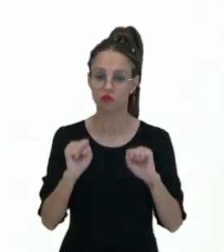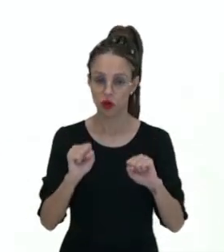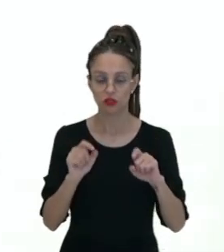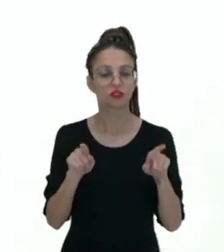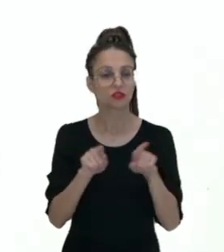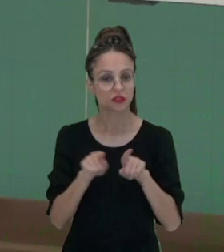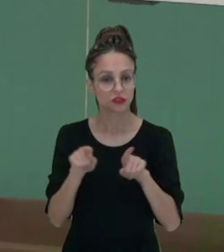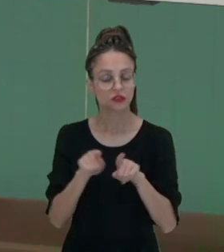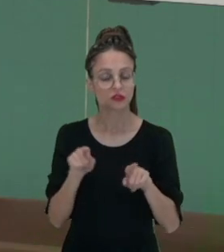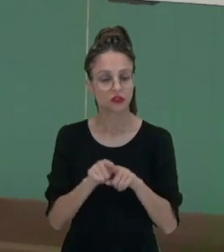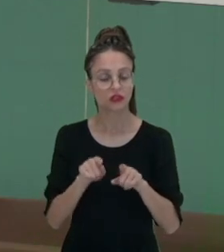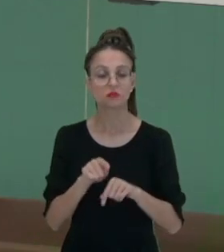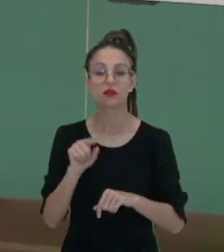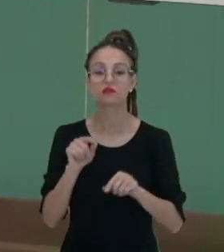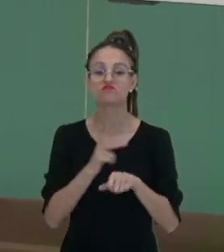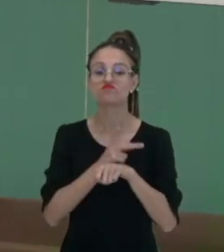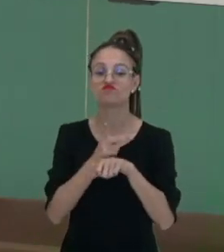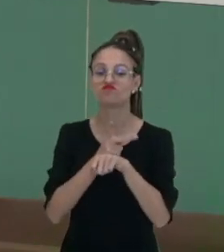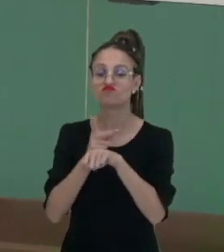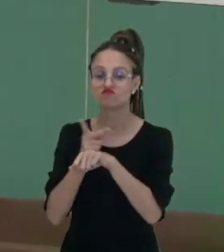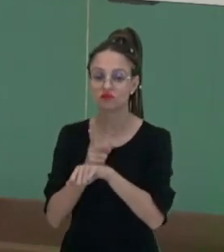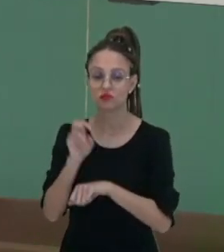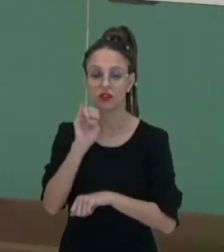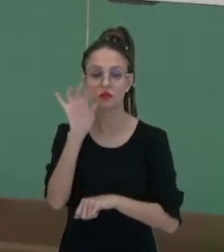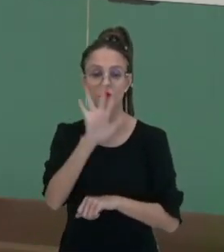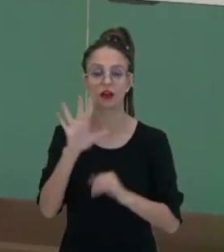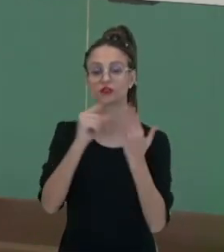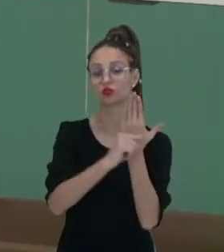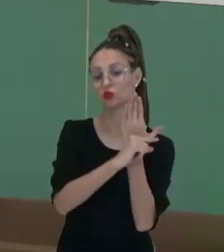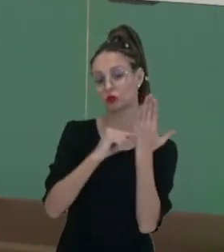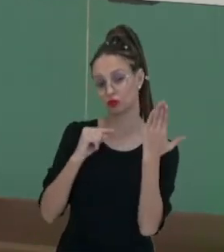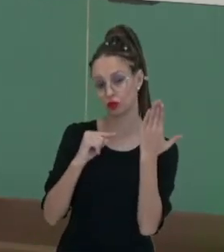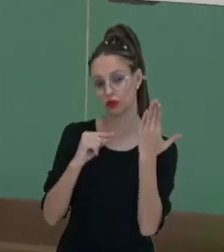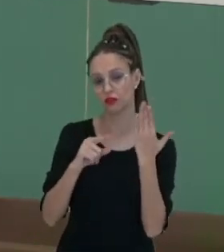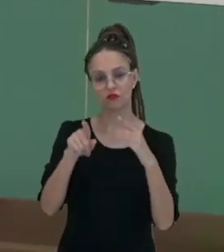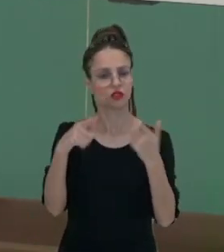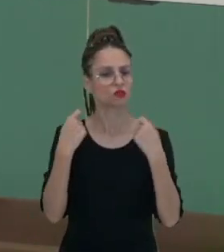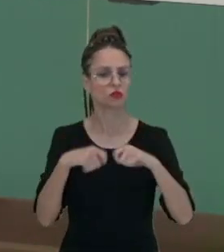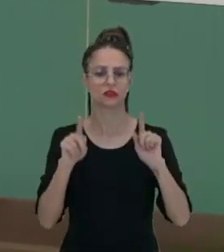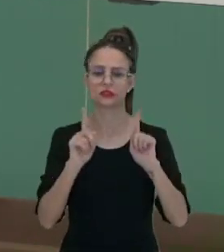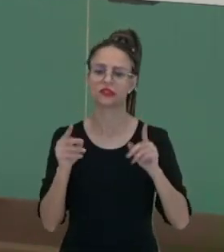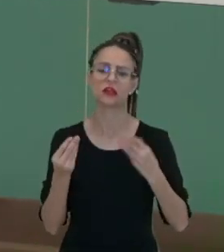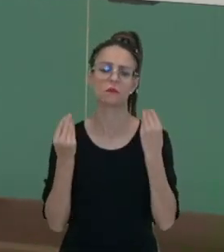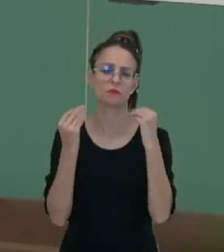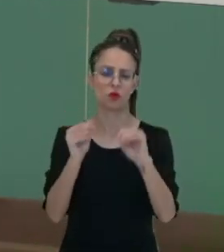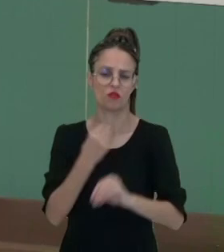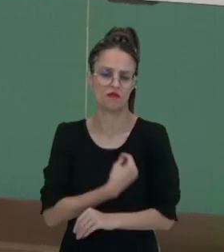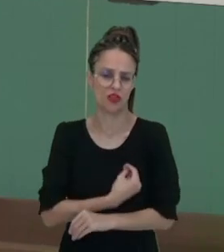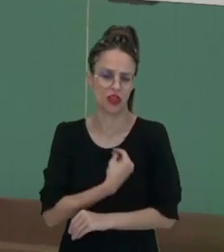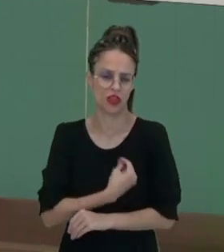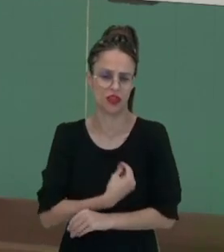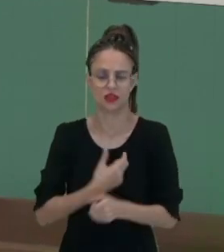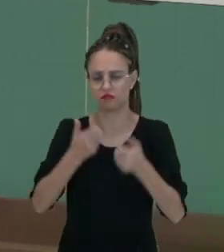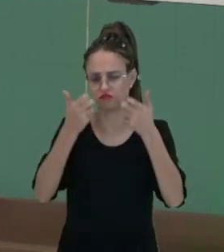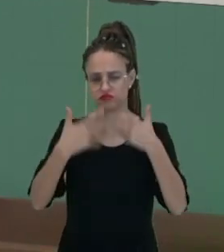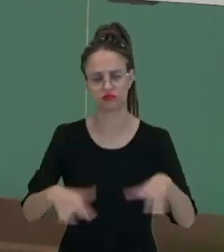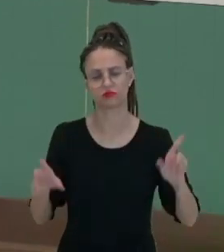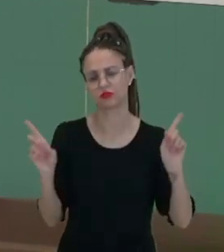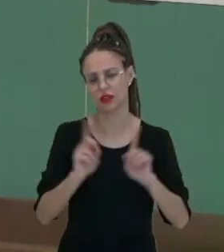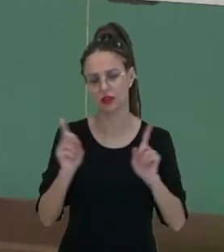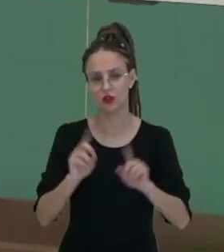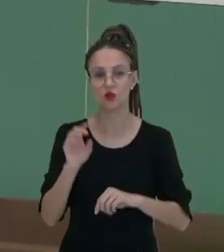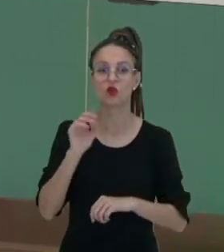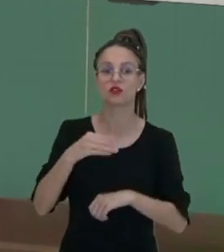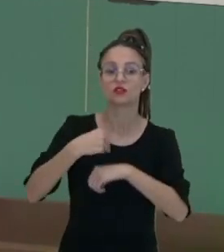também imagens do autor que você quer. E aí você não precisa pôr a biografia do autor, né? Uma grande dica é o que